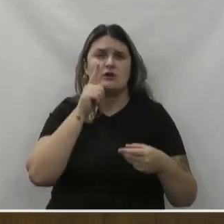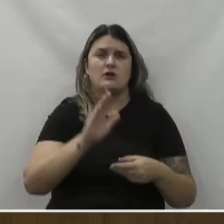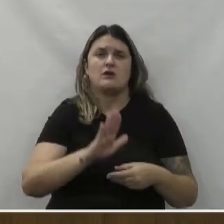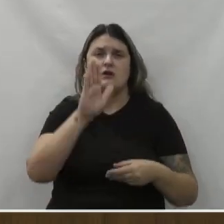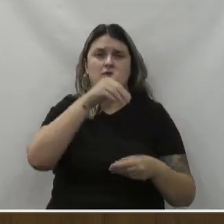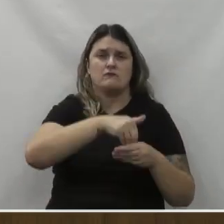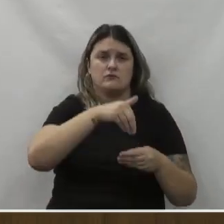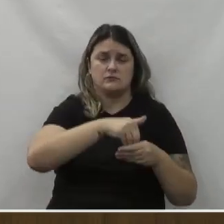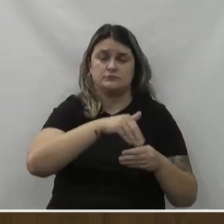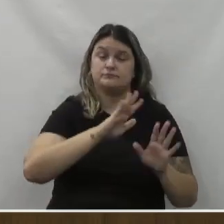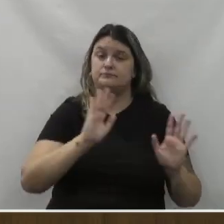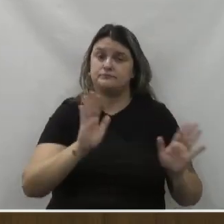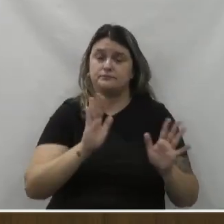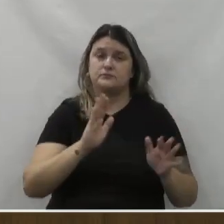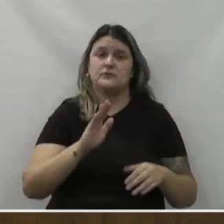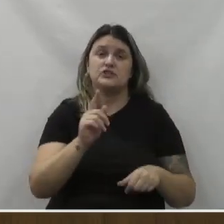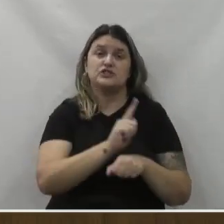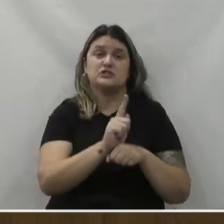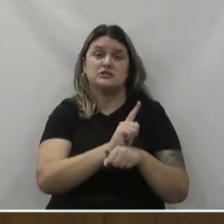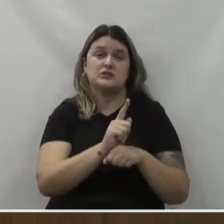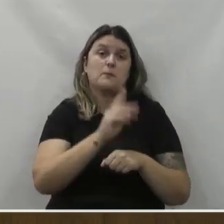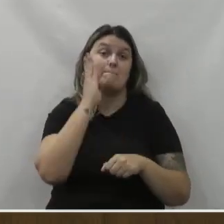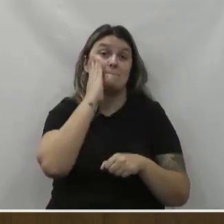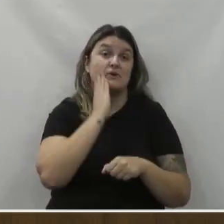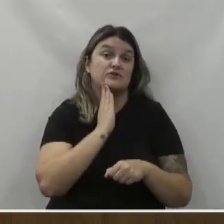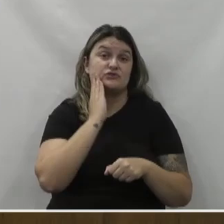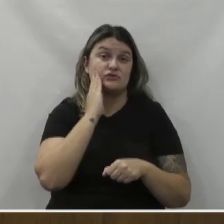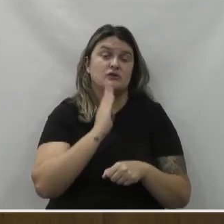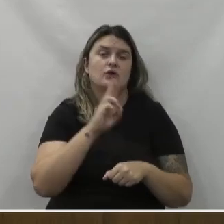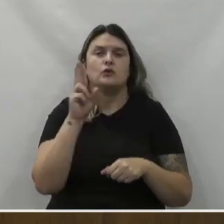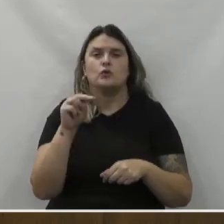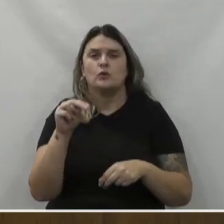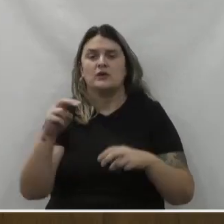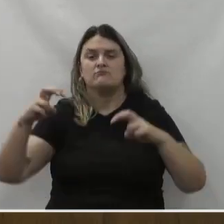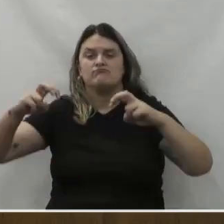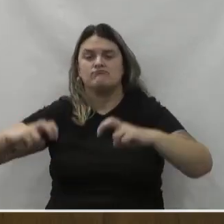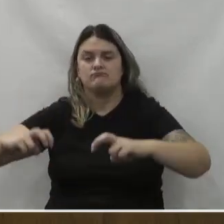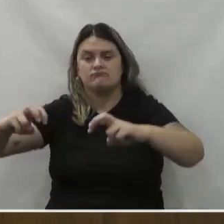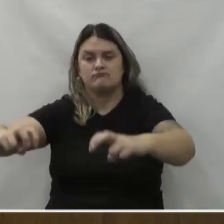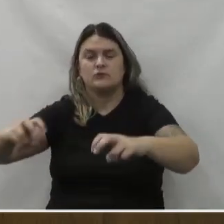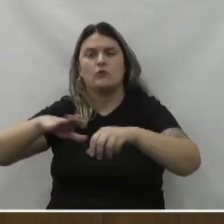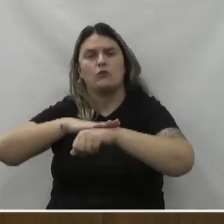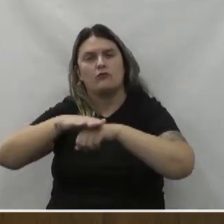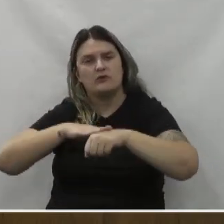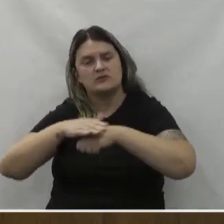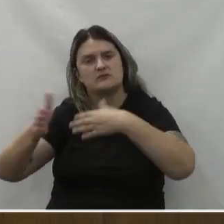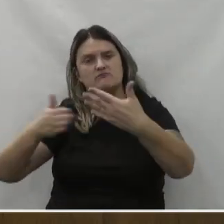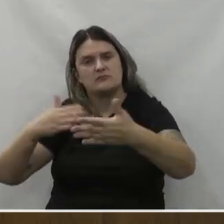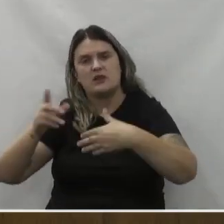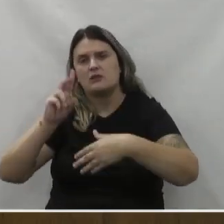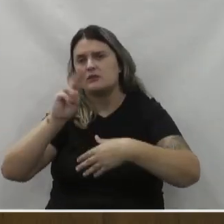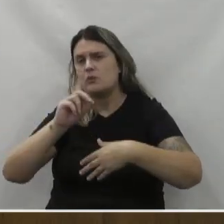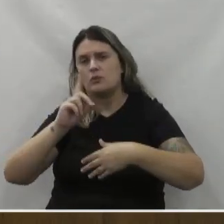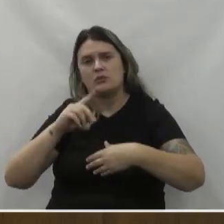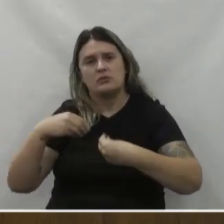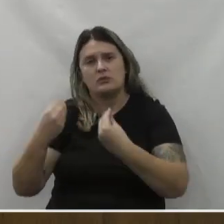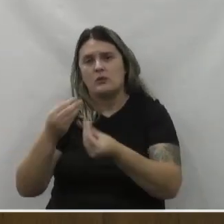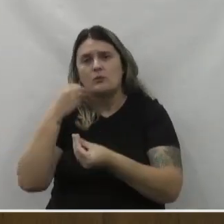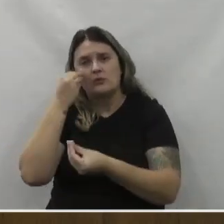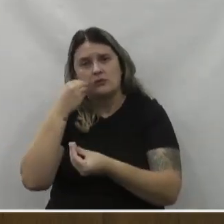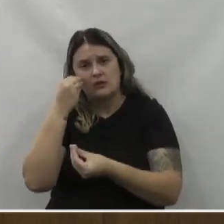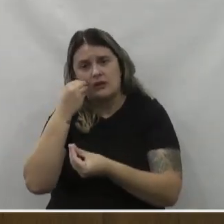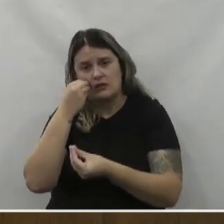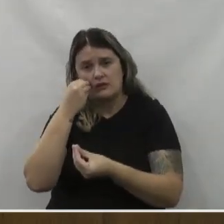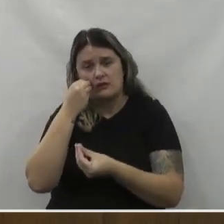gestão anterior, em nenhum momento ela sentou com o pessoal da empresa para conversar, deu essa oportunidade, muito pelo contrário, ela buscou